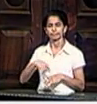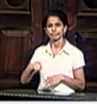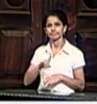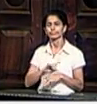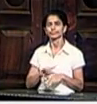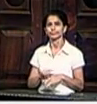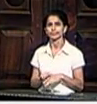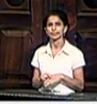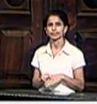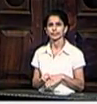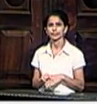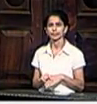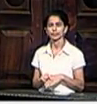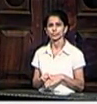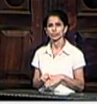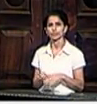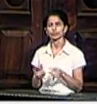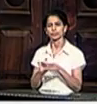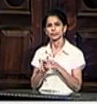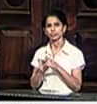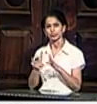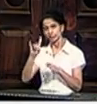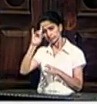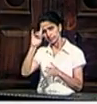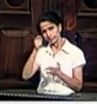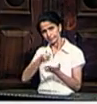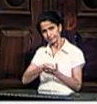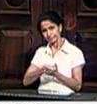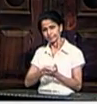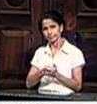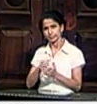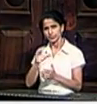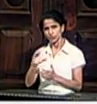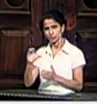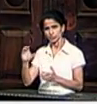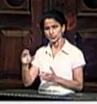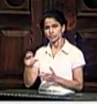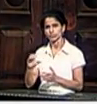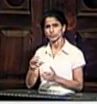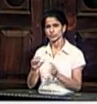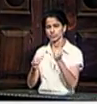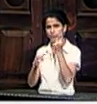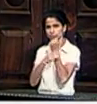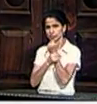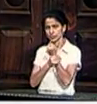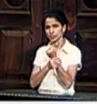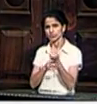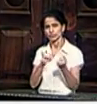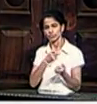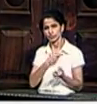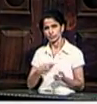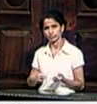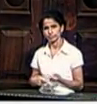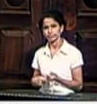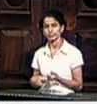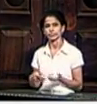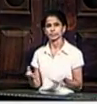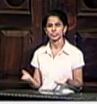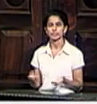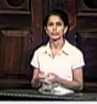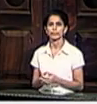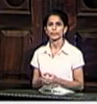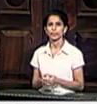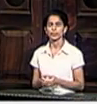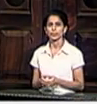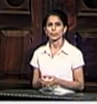havíamos autorizado e decidido na Comissão de Segurança Pública, através de uma iniciativa do deputado Bruno